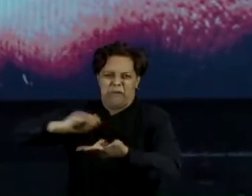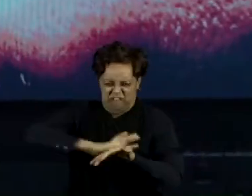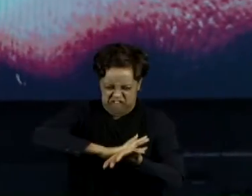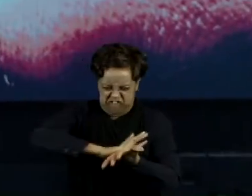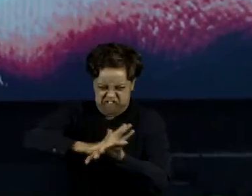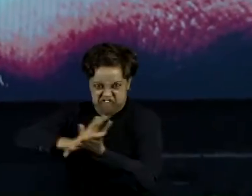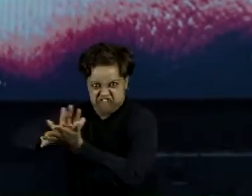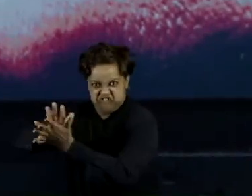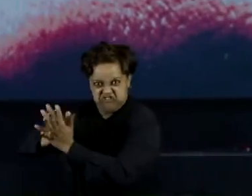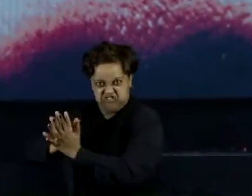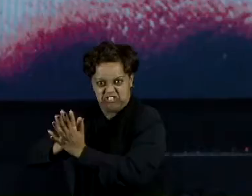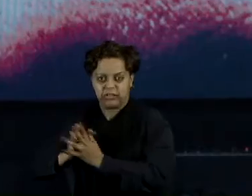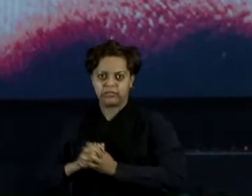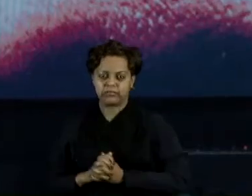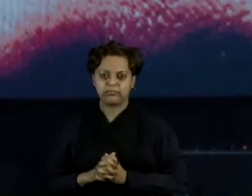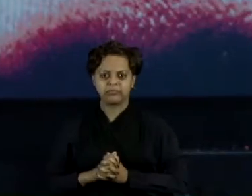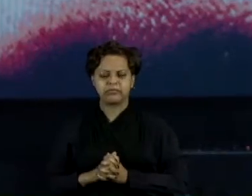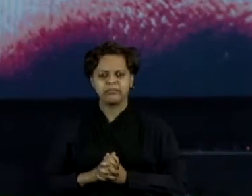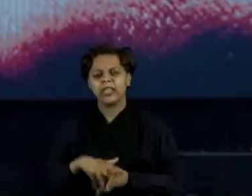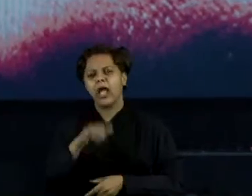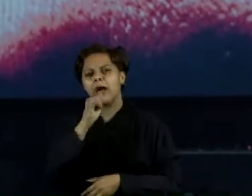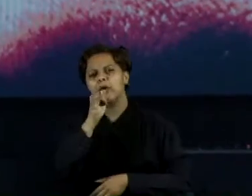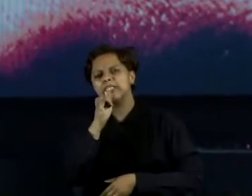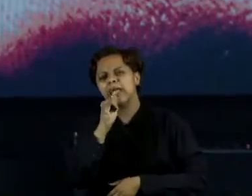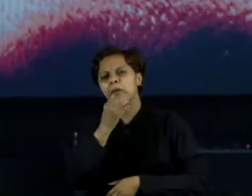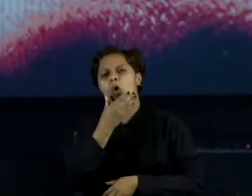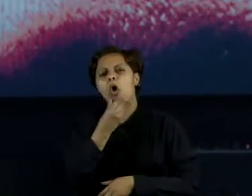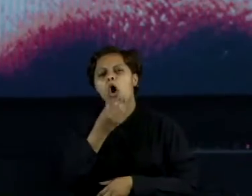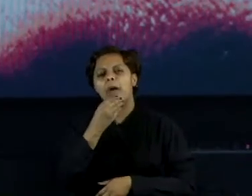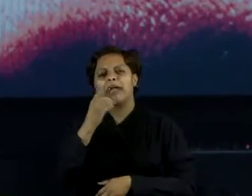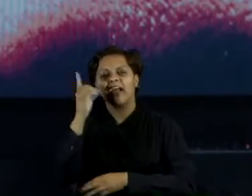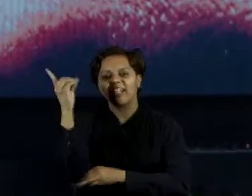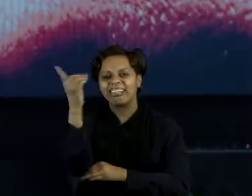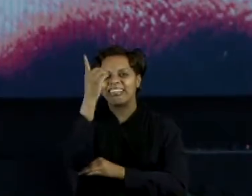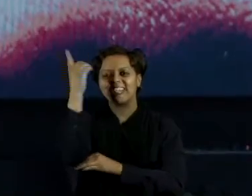Quando você pensa em Davi, que palavra vem à sua mente?